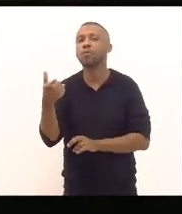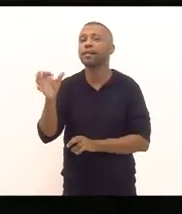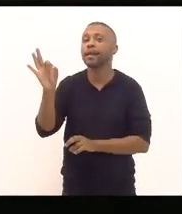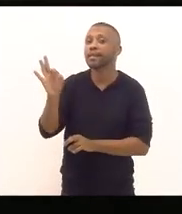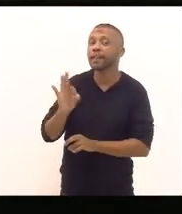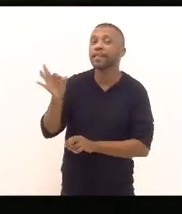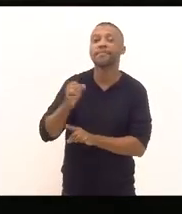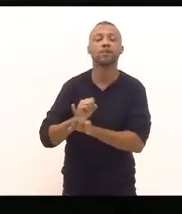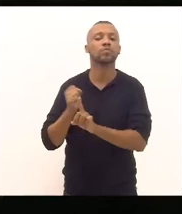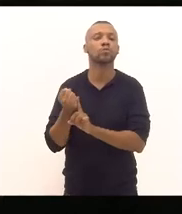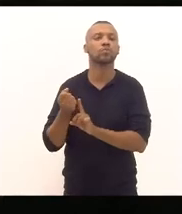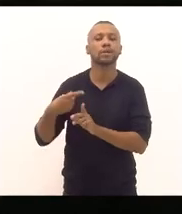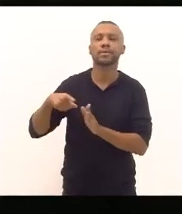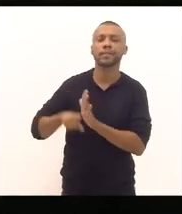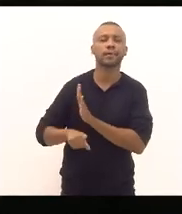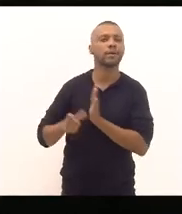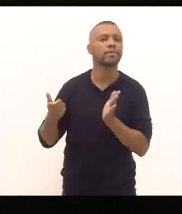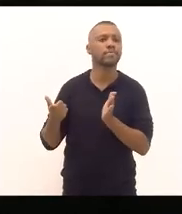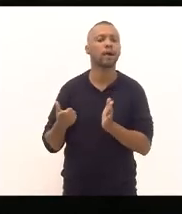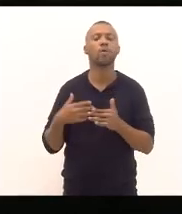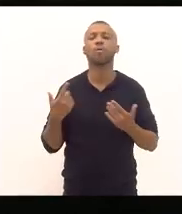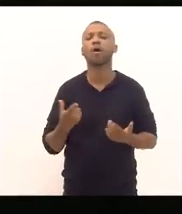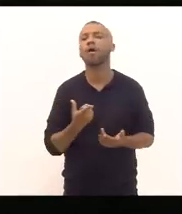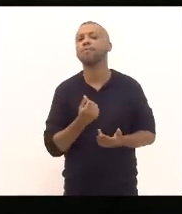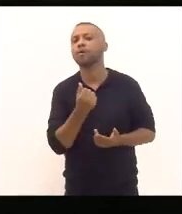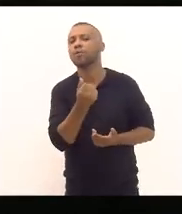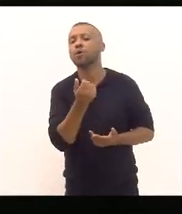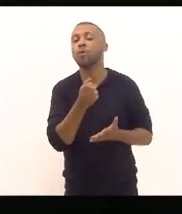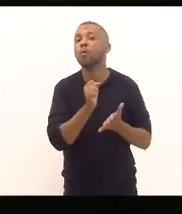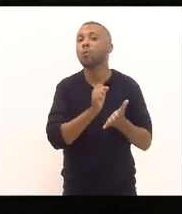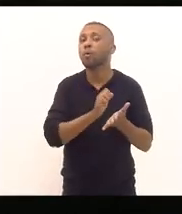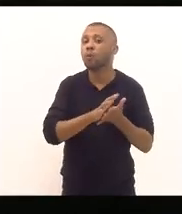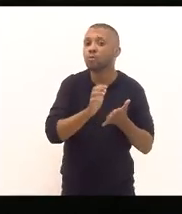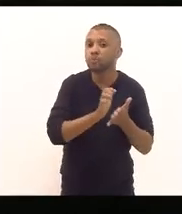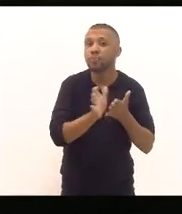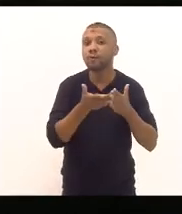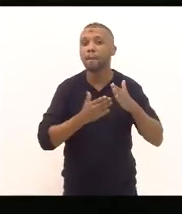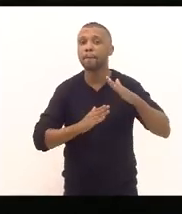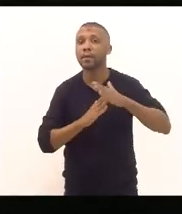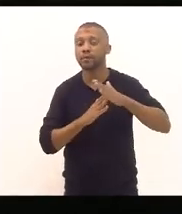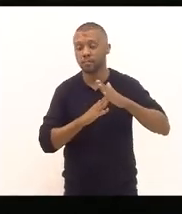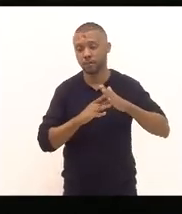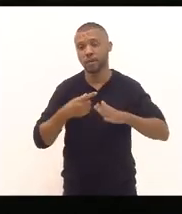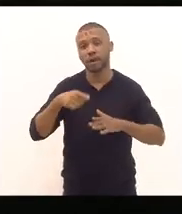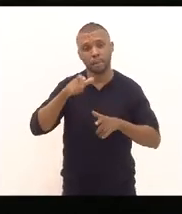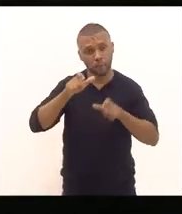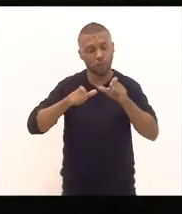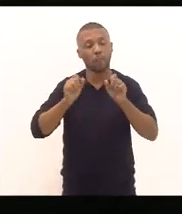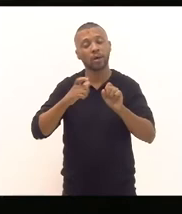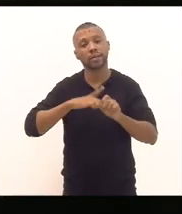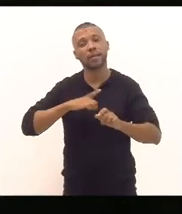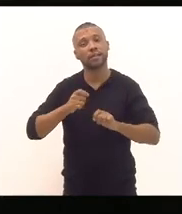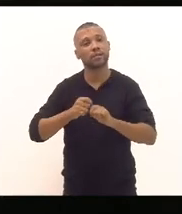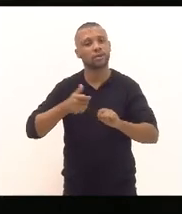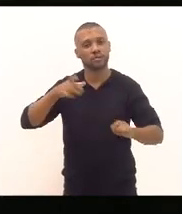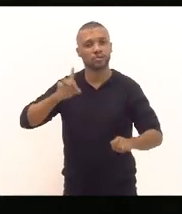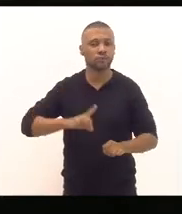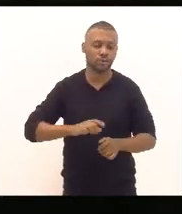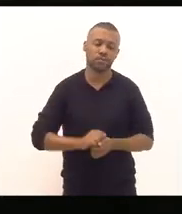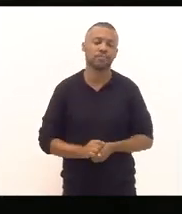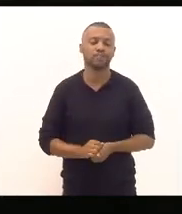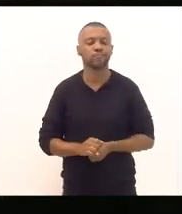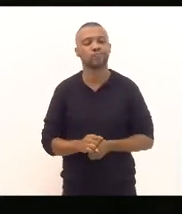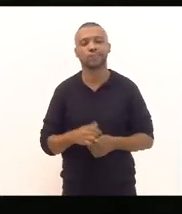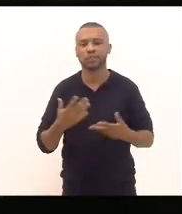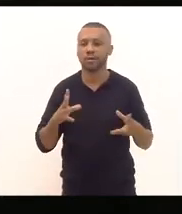qual o valor dessa tarifa social consumo qual o consumo mínimo necessário para que a pessoa possa ter esses direitos e aí tia Jô